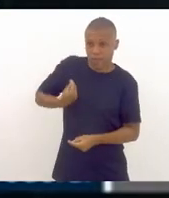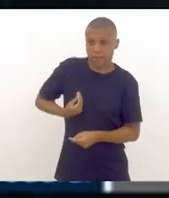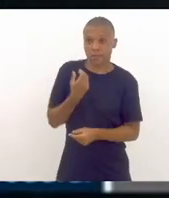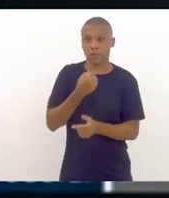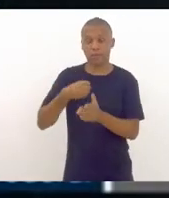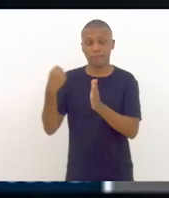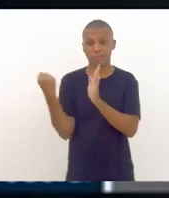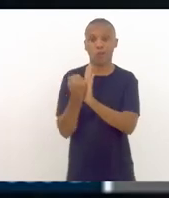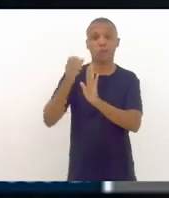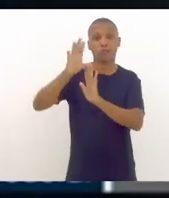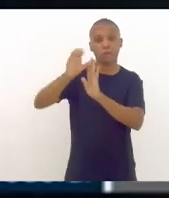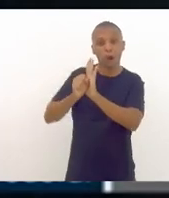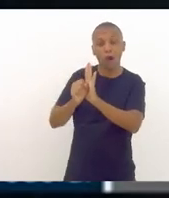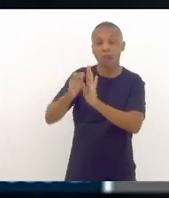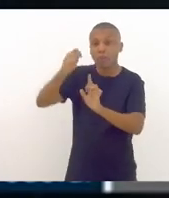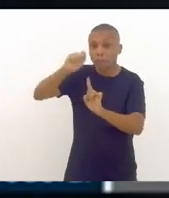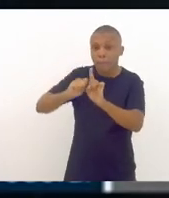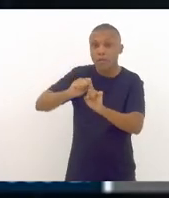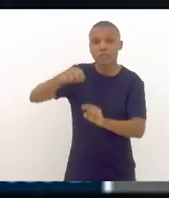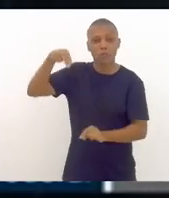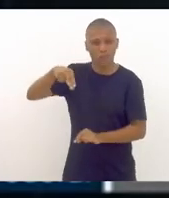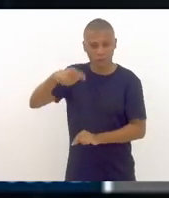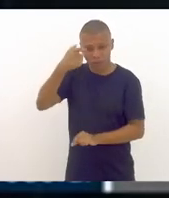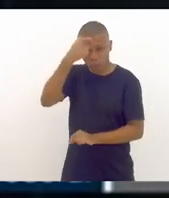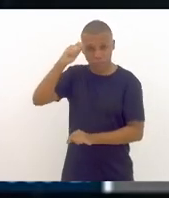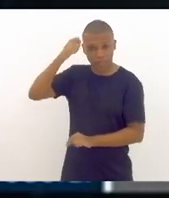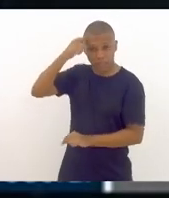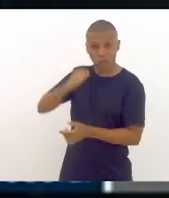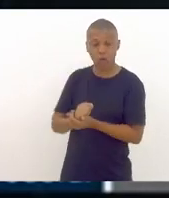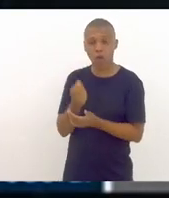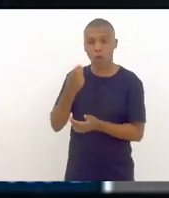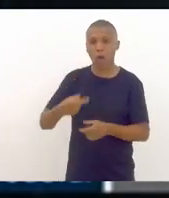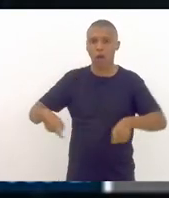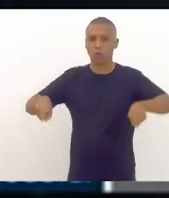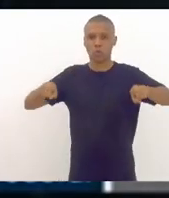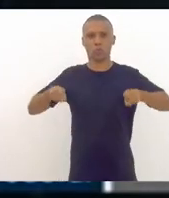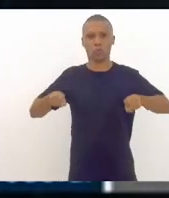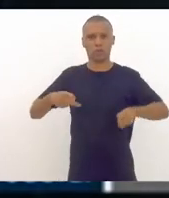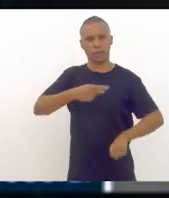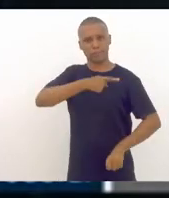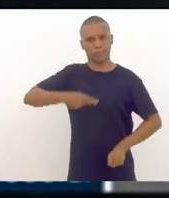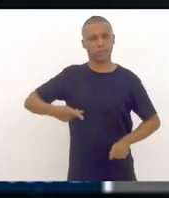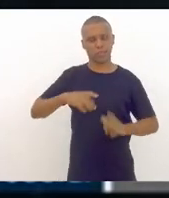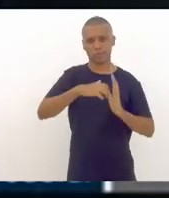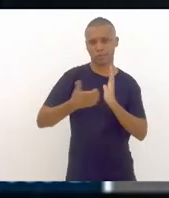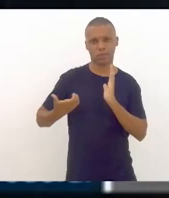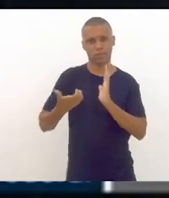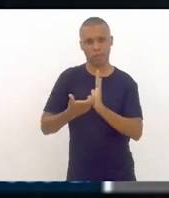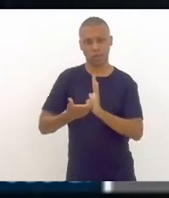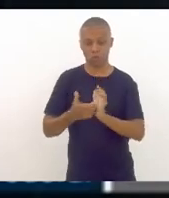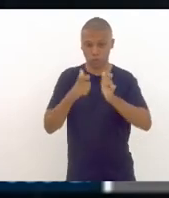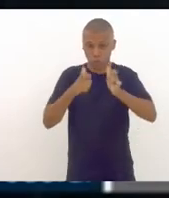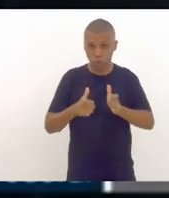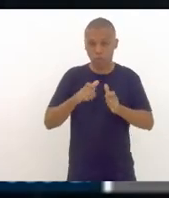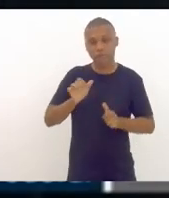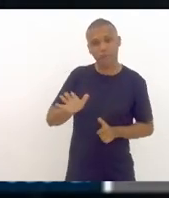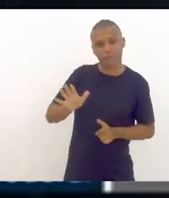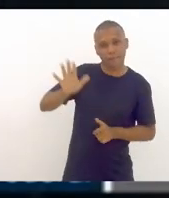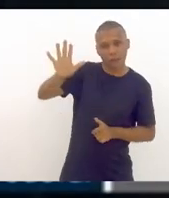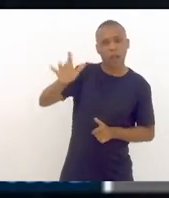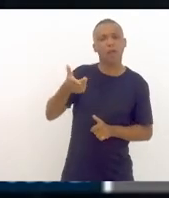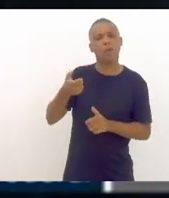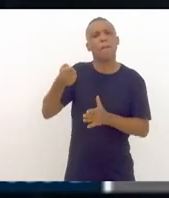consciência negra assuma a cadeira de presidente desse parlamento um negro, um lutador, um cara que veio da favela, um brasileiro em sua